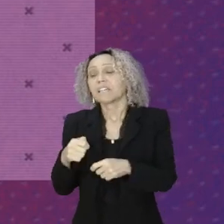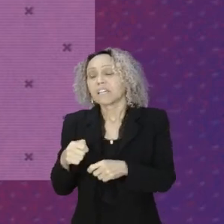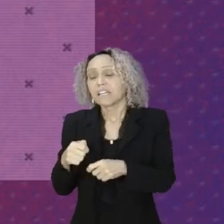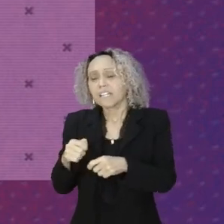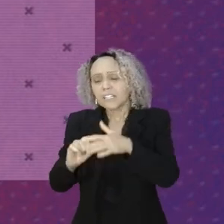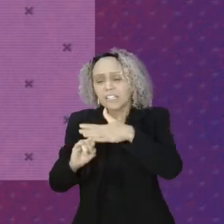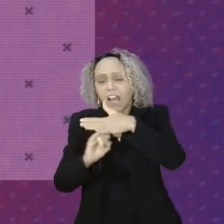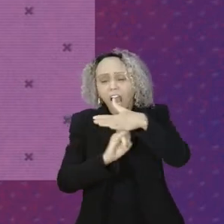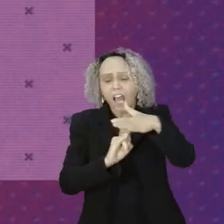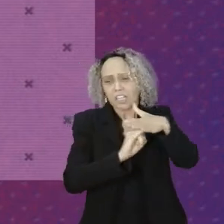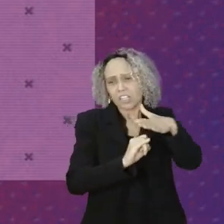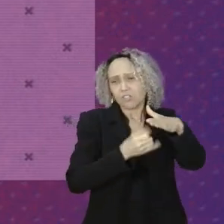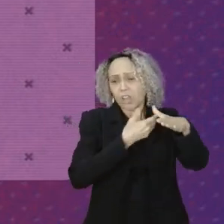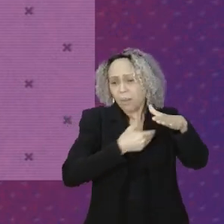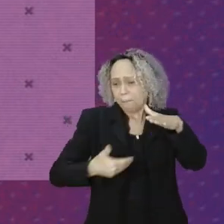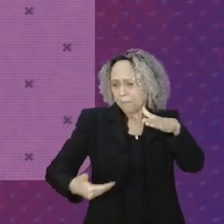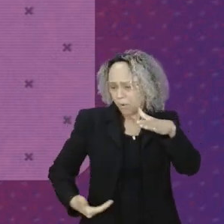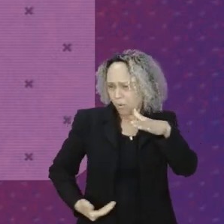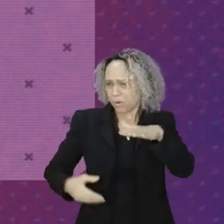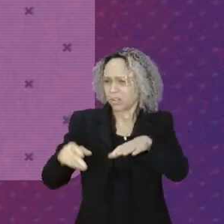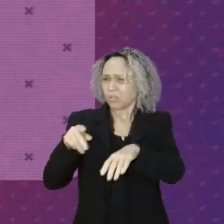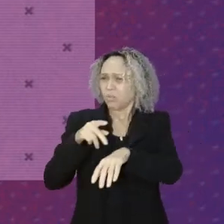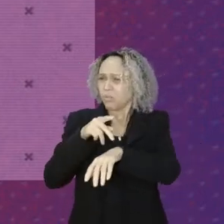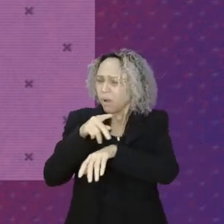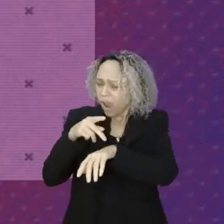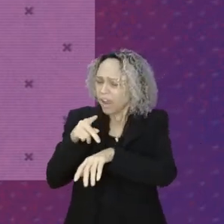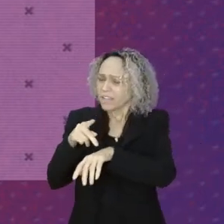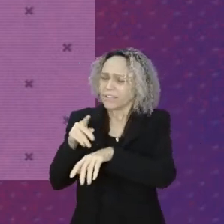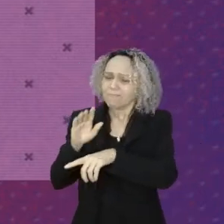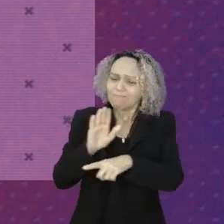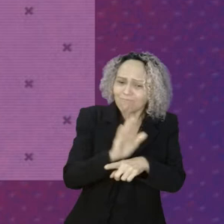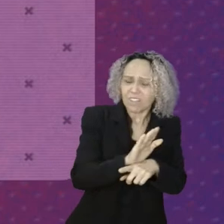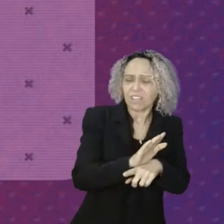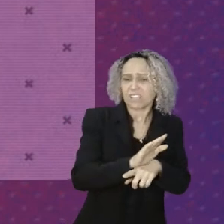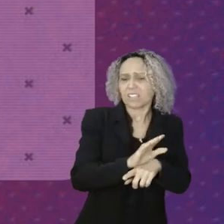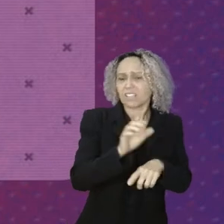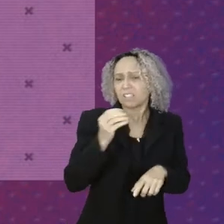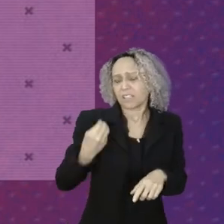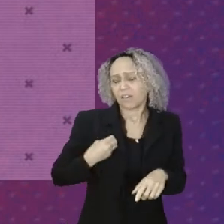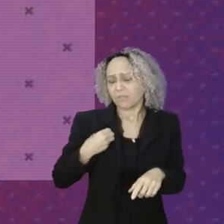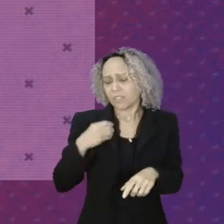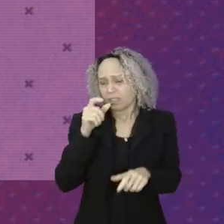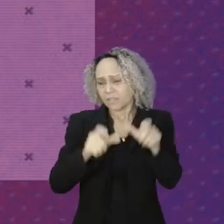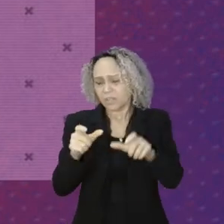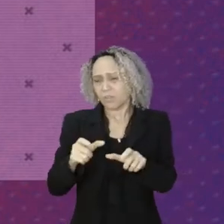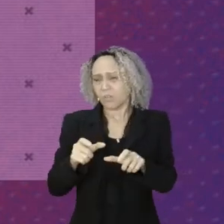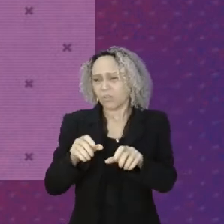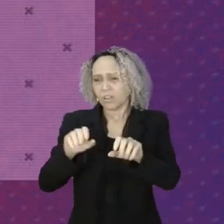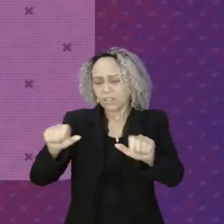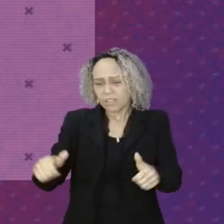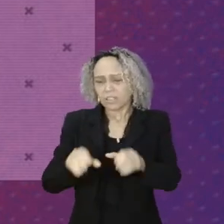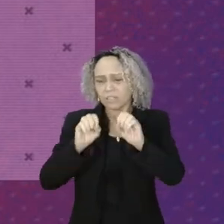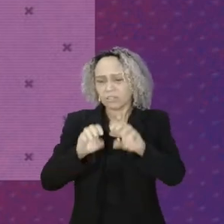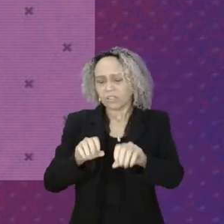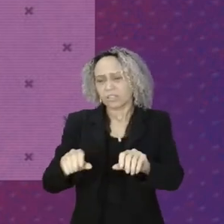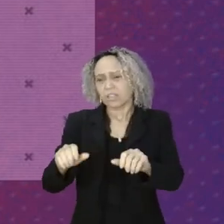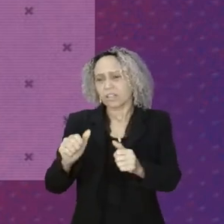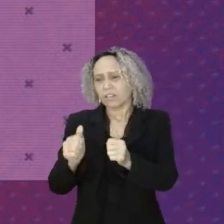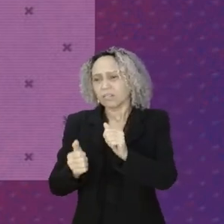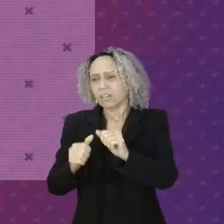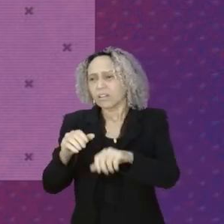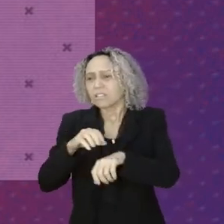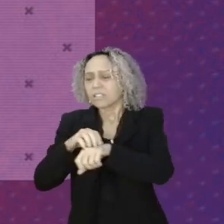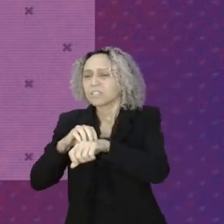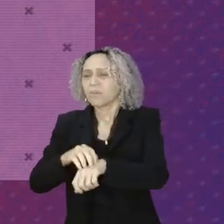condições de vida das pessoas, na qualidade da educação, na qualidade do transporte, na qualidade da saúde,